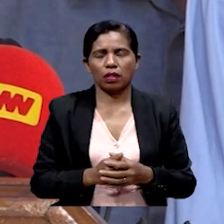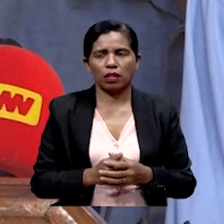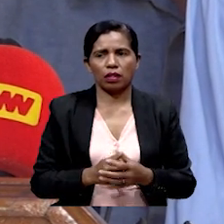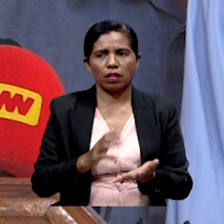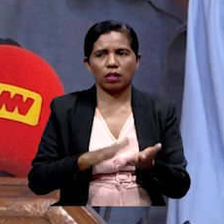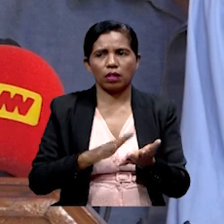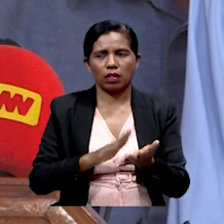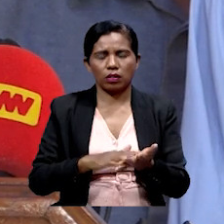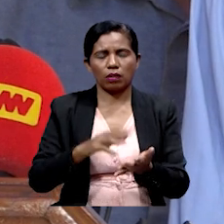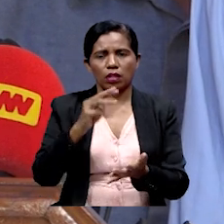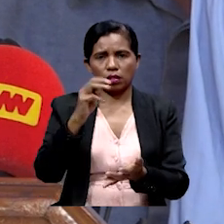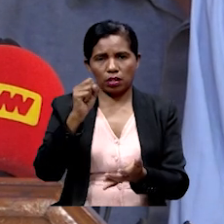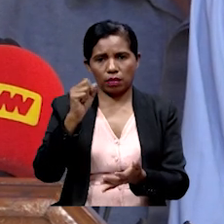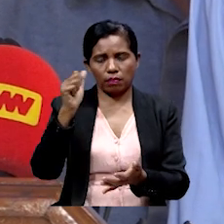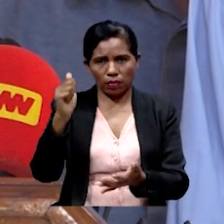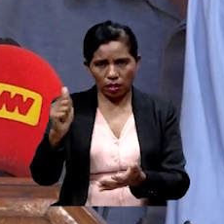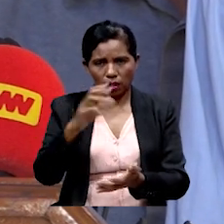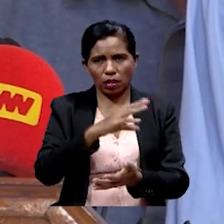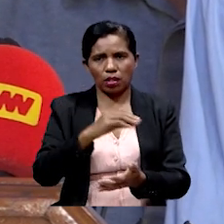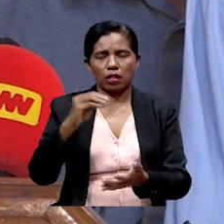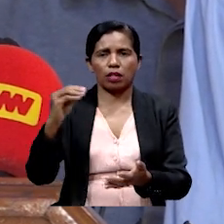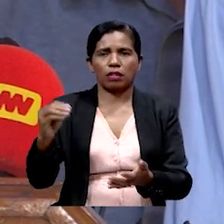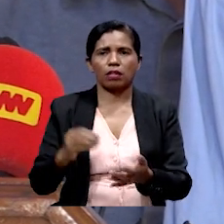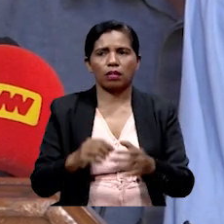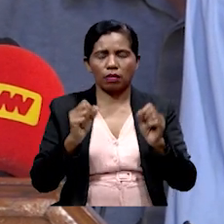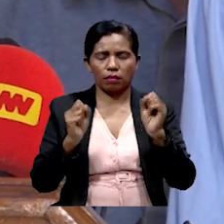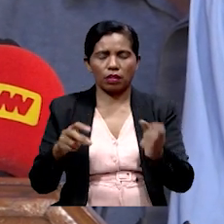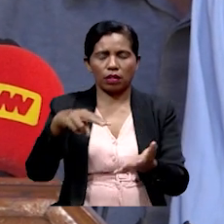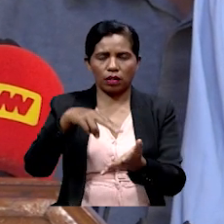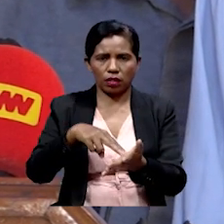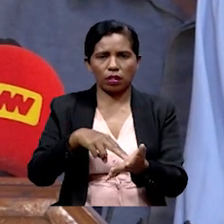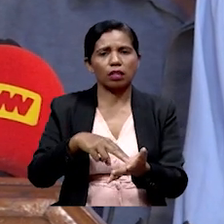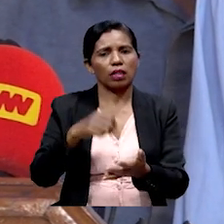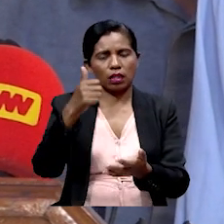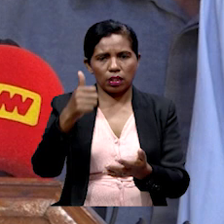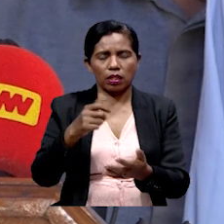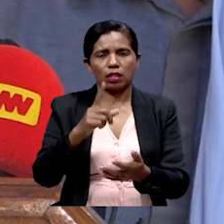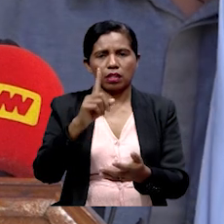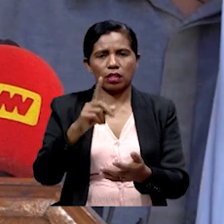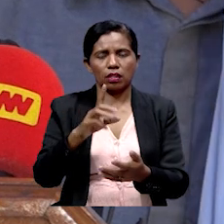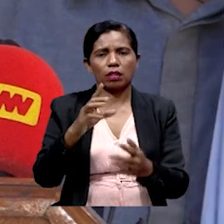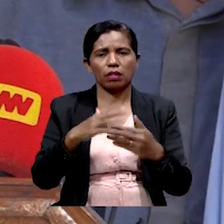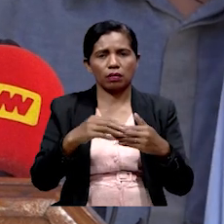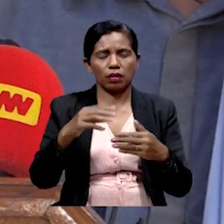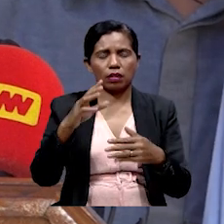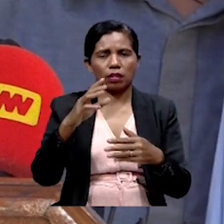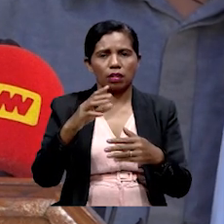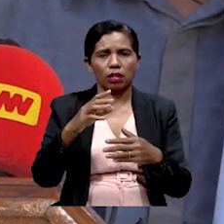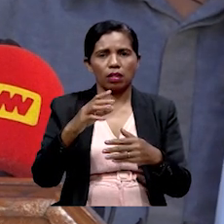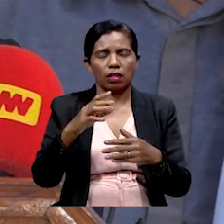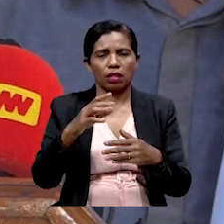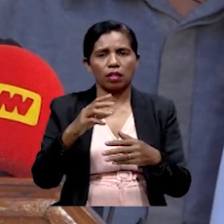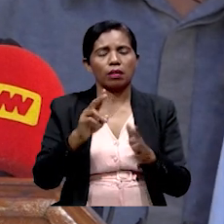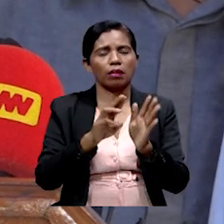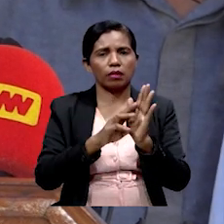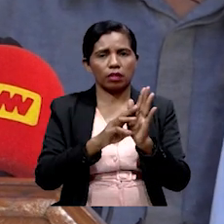sekolah sekundario Liliu ensinyo recorrente bela establece tan seko fase 6 ba emho maluko